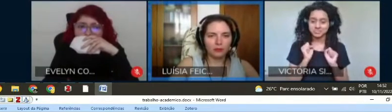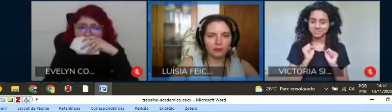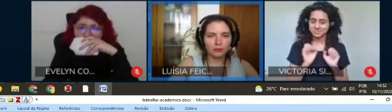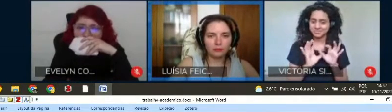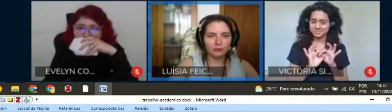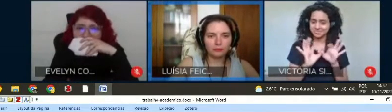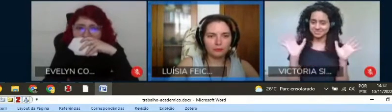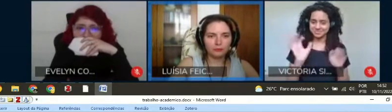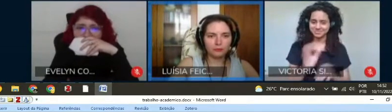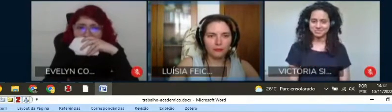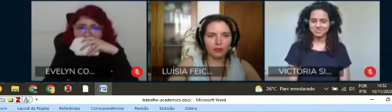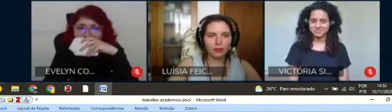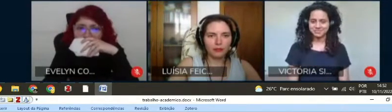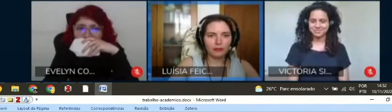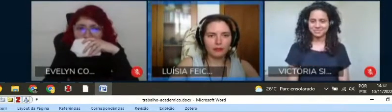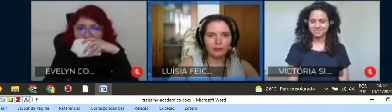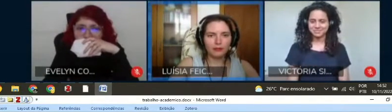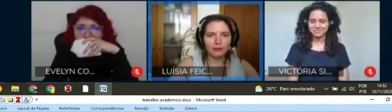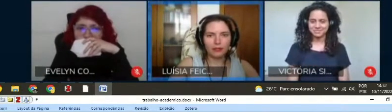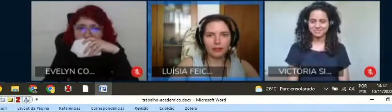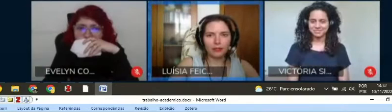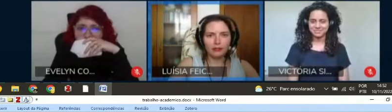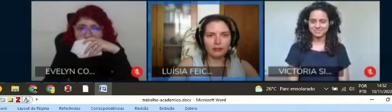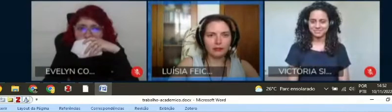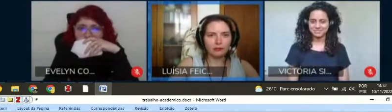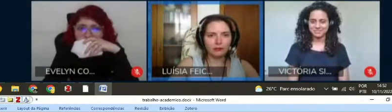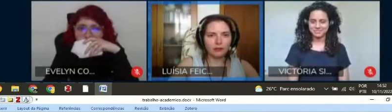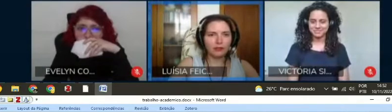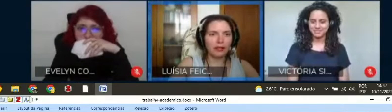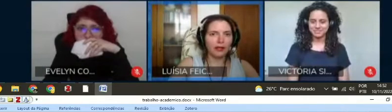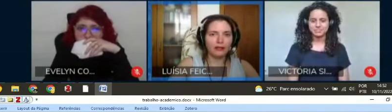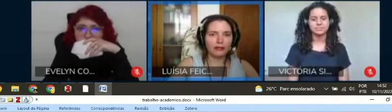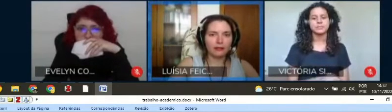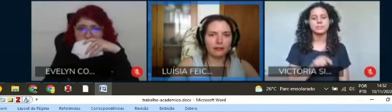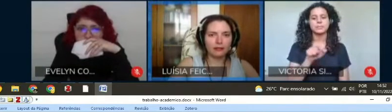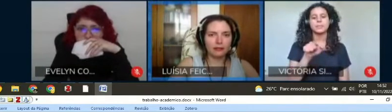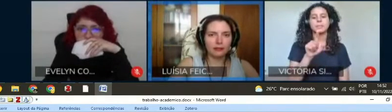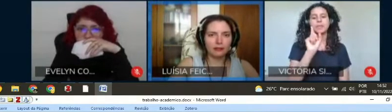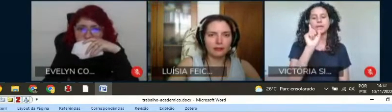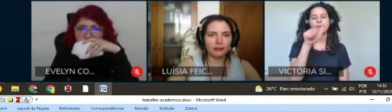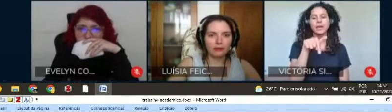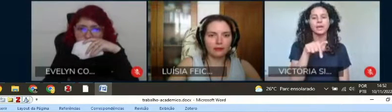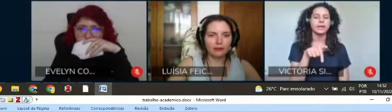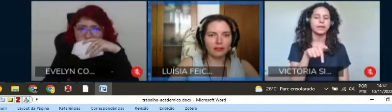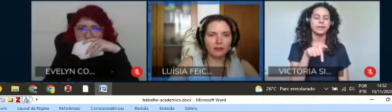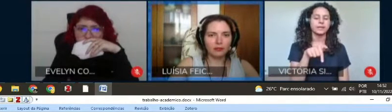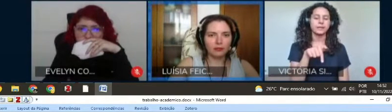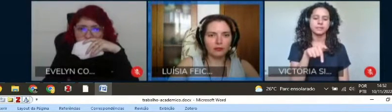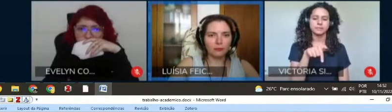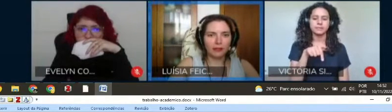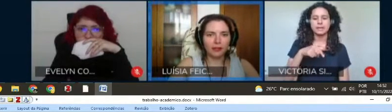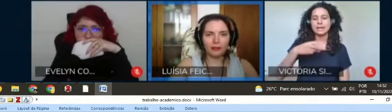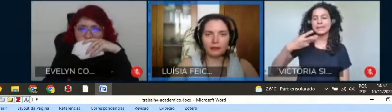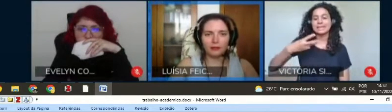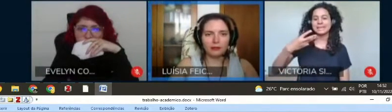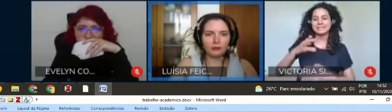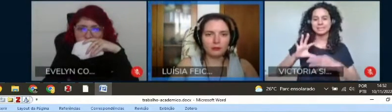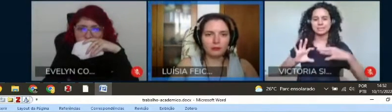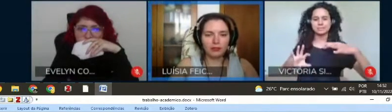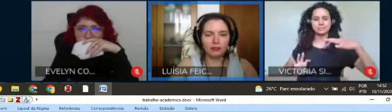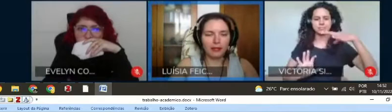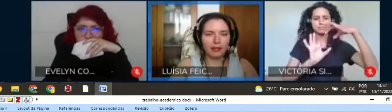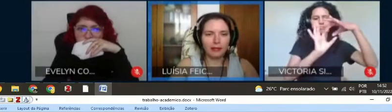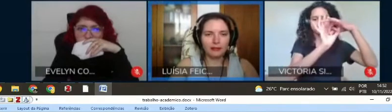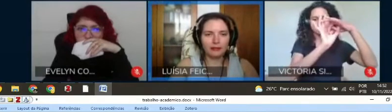Aí eu posso... Esses aqui vão ser seção terciária. Esse aqui eu vou transformar,